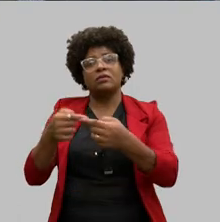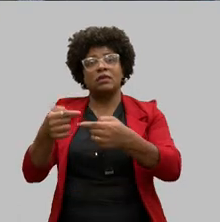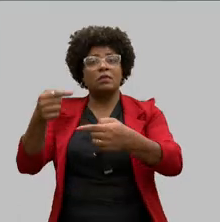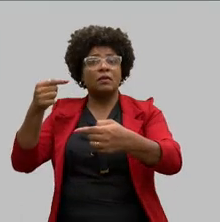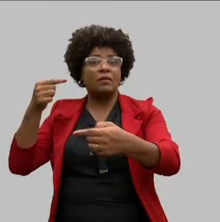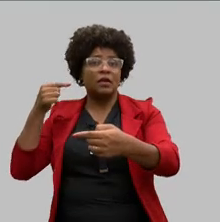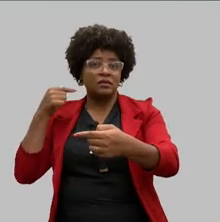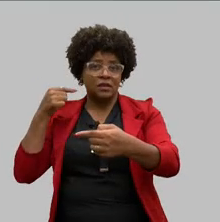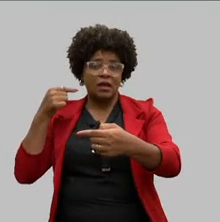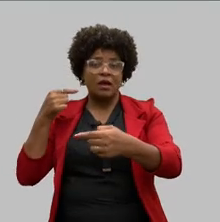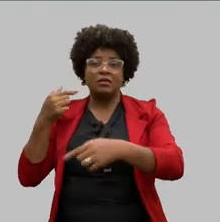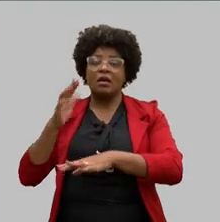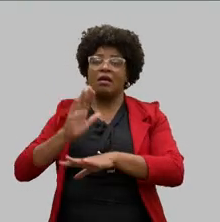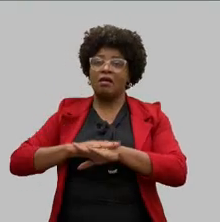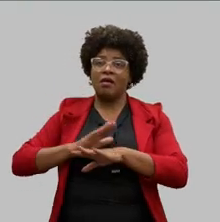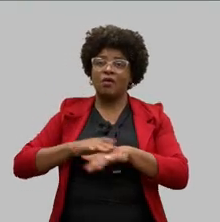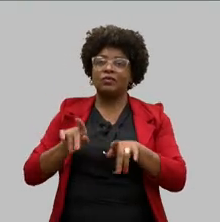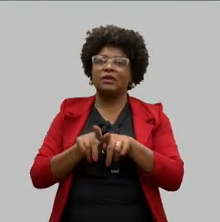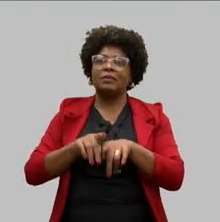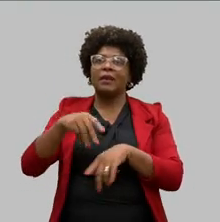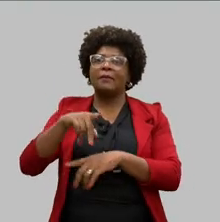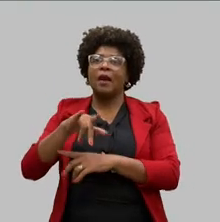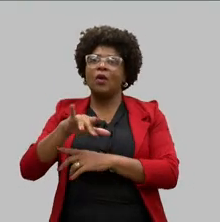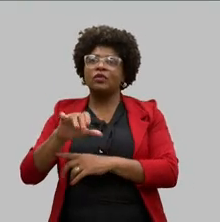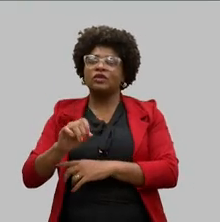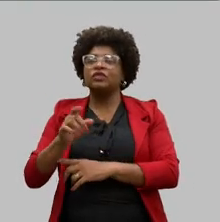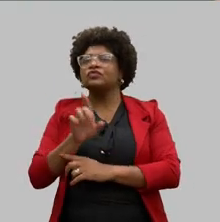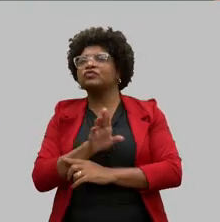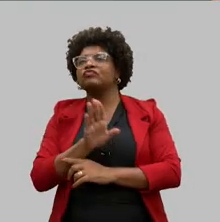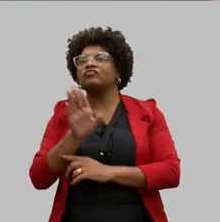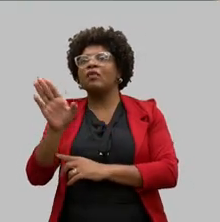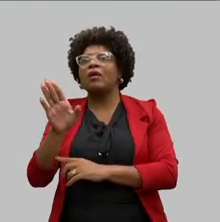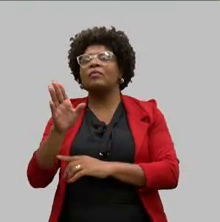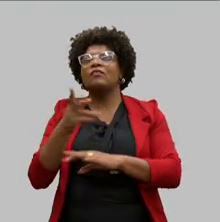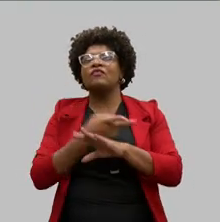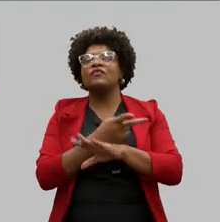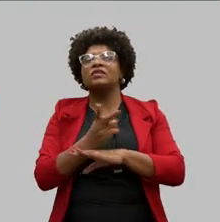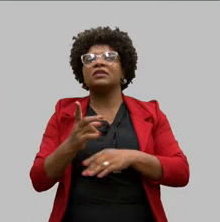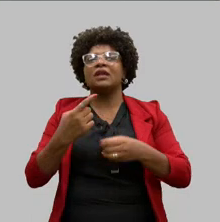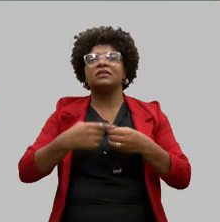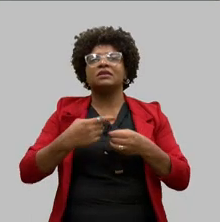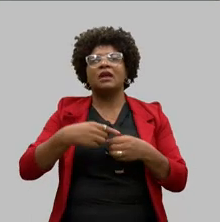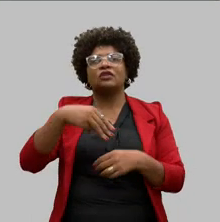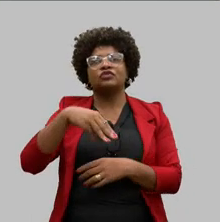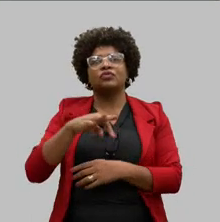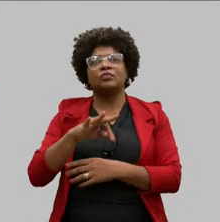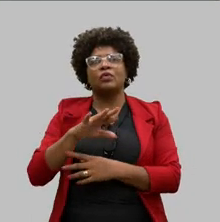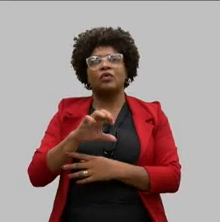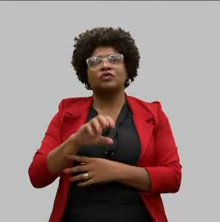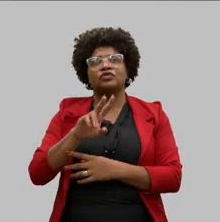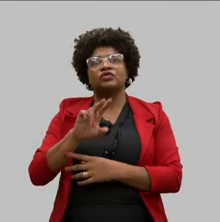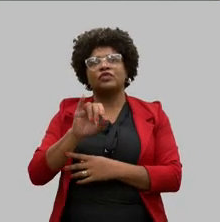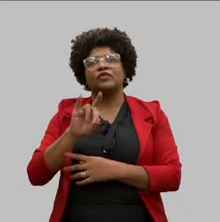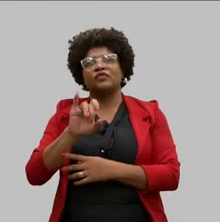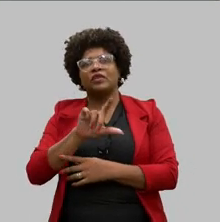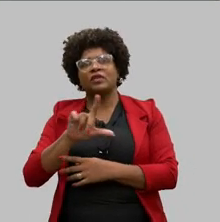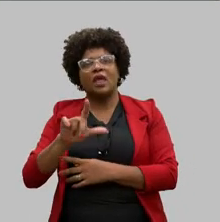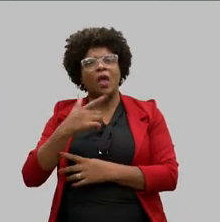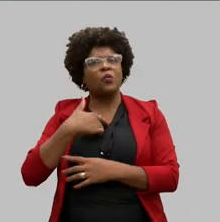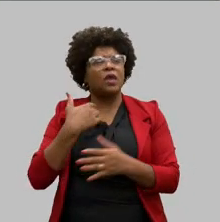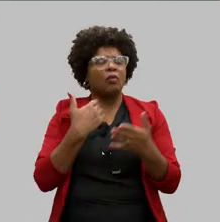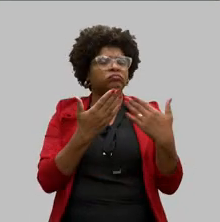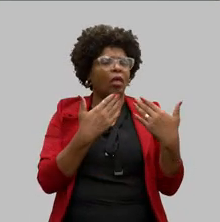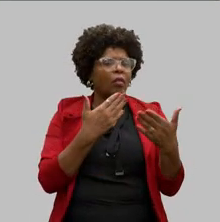tivemos na cidade de montebel né Maurício é em montebel né e eu aproveito para conversar com o secretariado nas